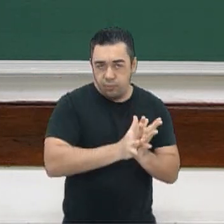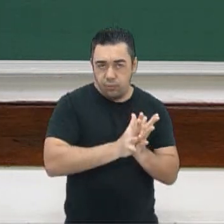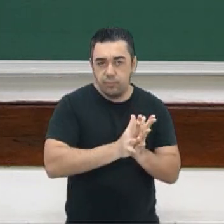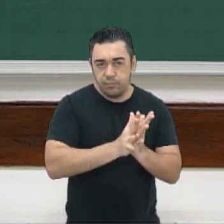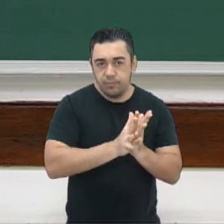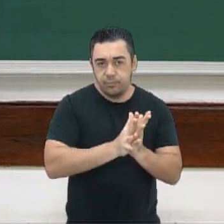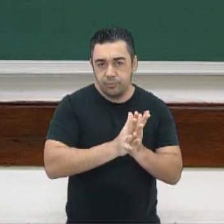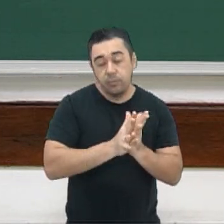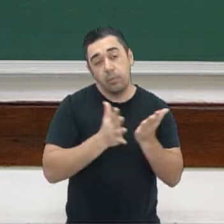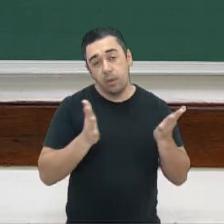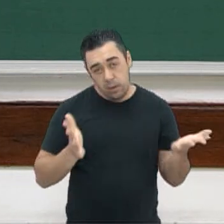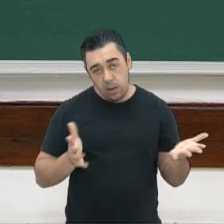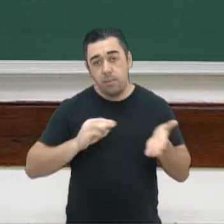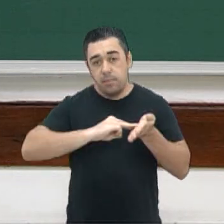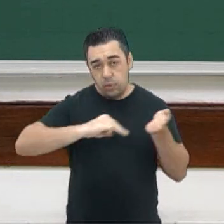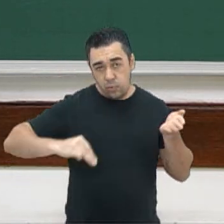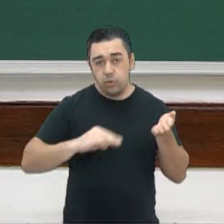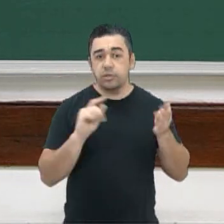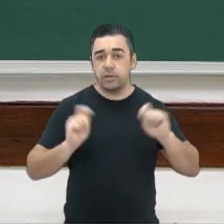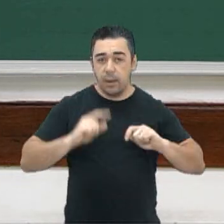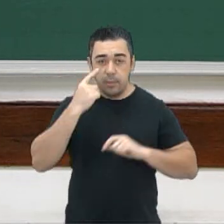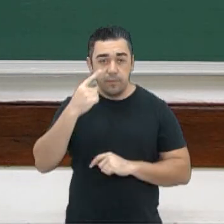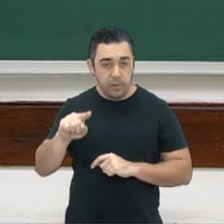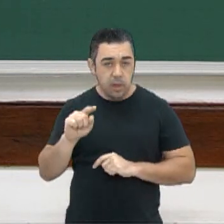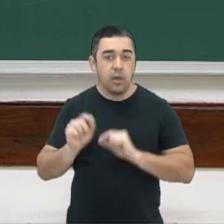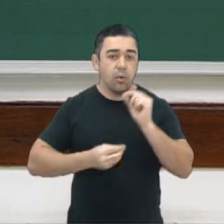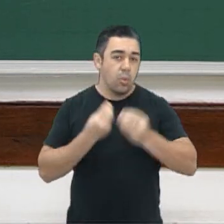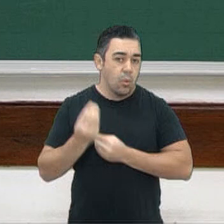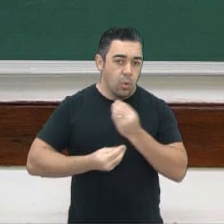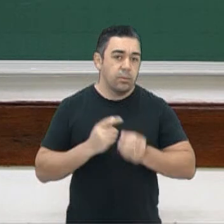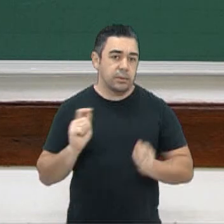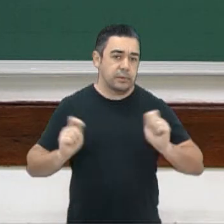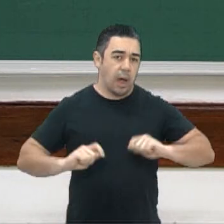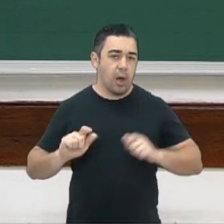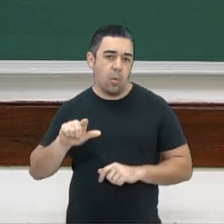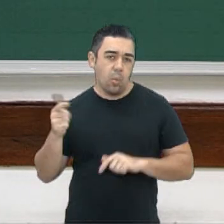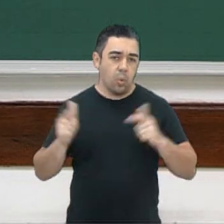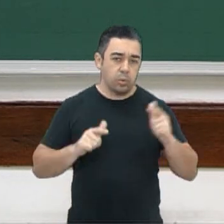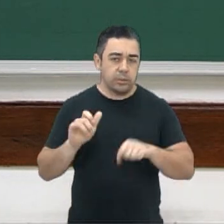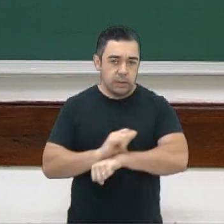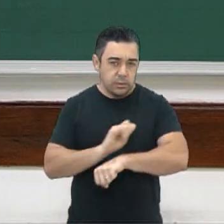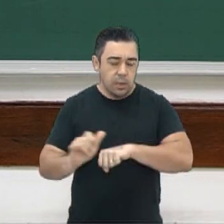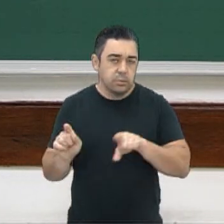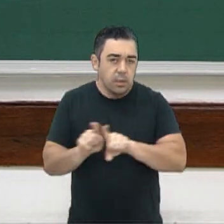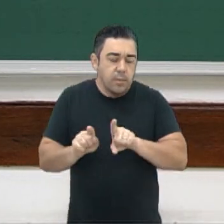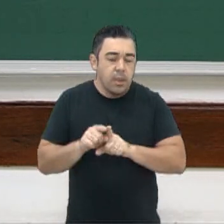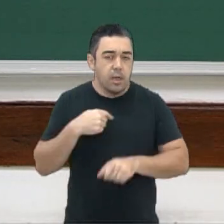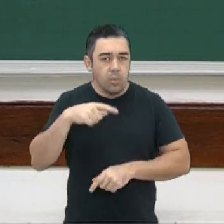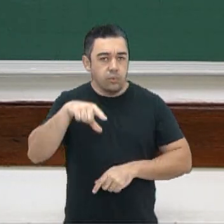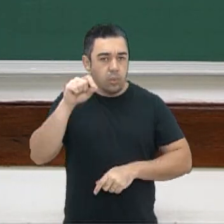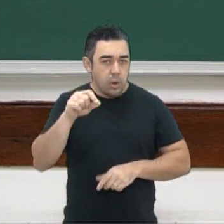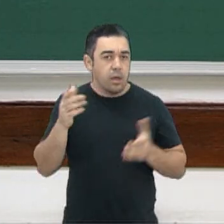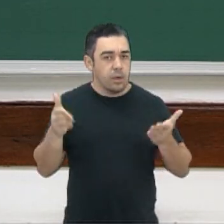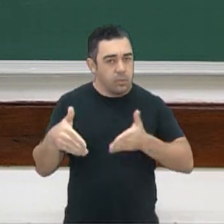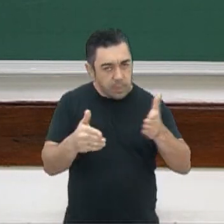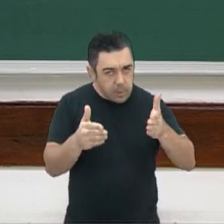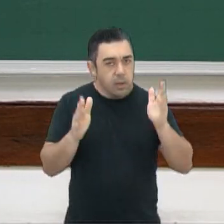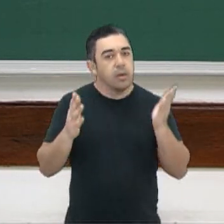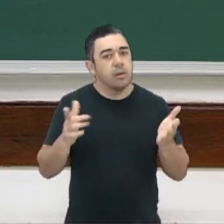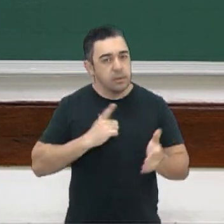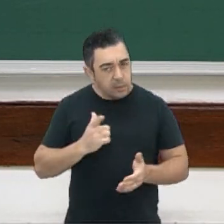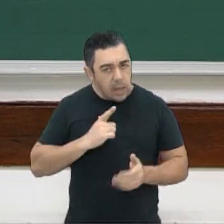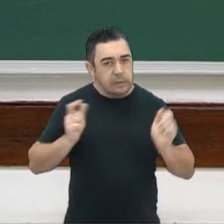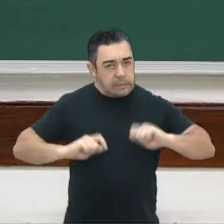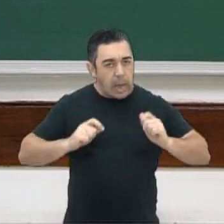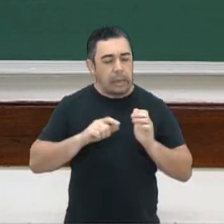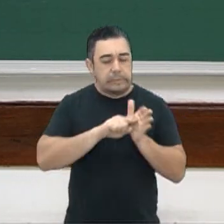Uma metodologia que pode ser vista por outros ângulos, poderíamos usar outros caminhos. Optei por essa, vamos por aí, tem bastante pano para manga